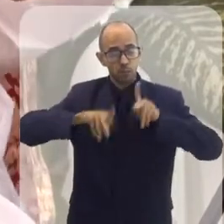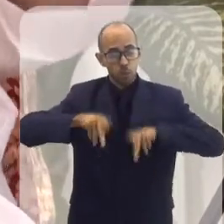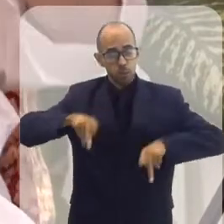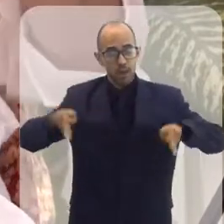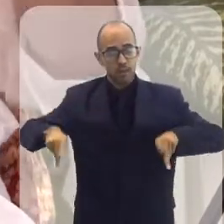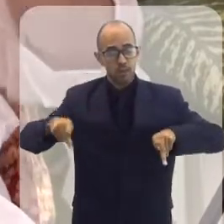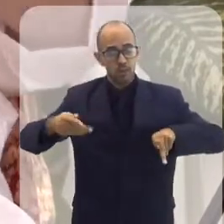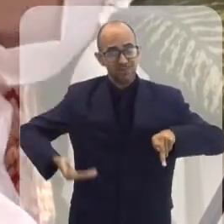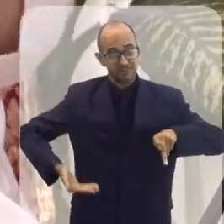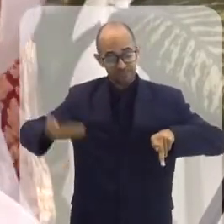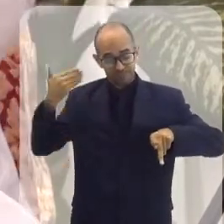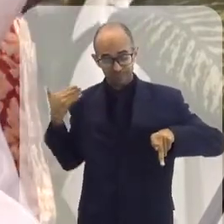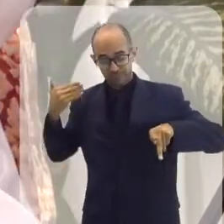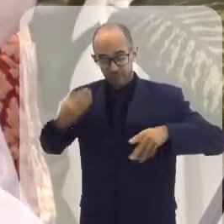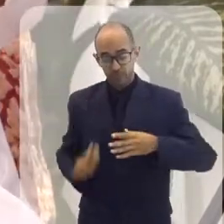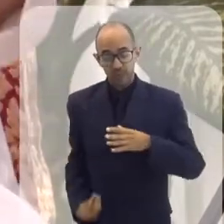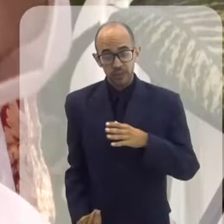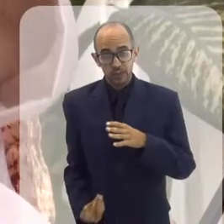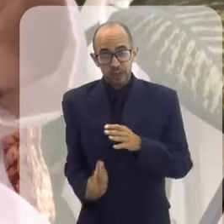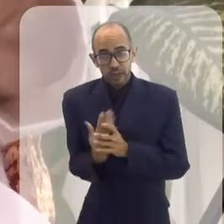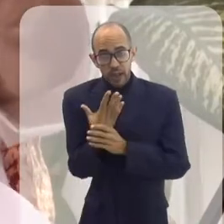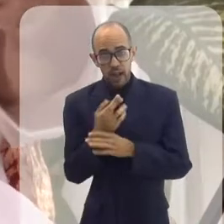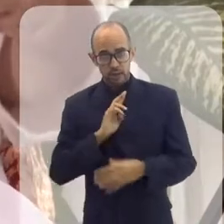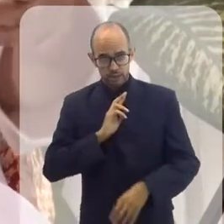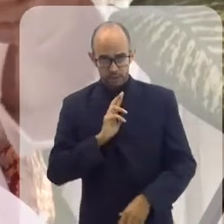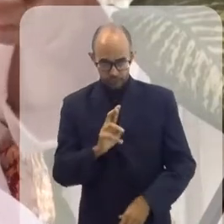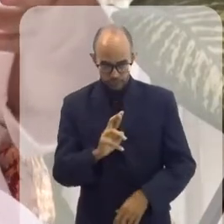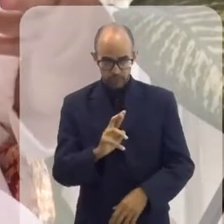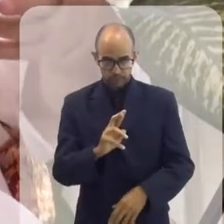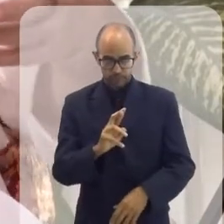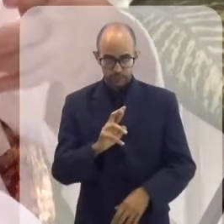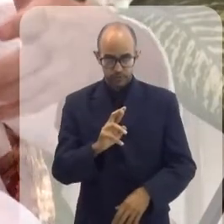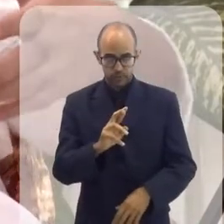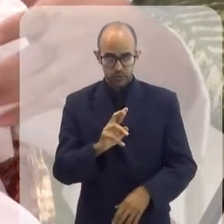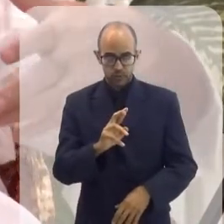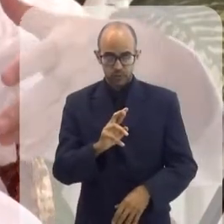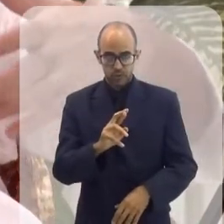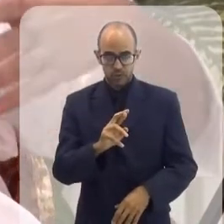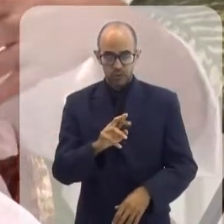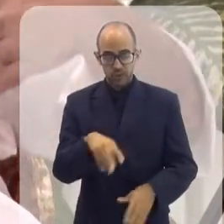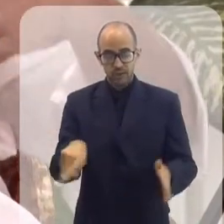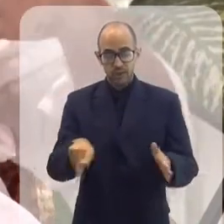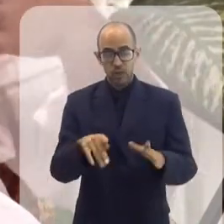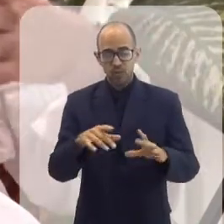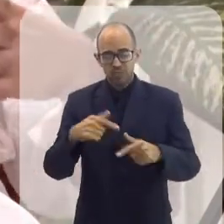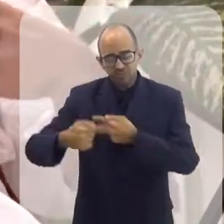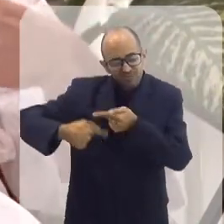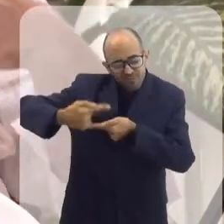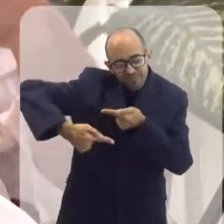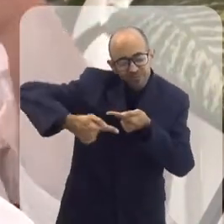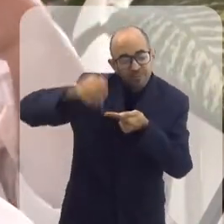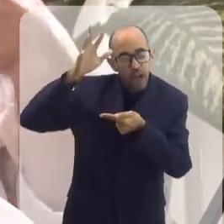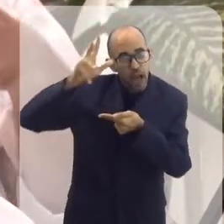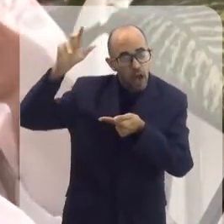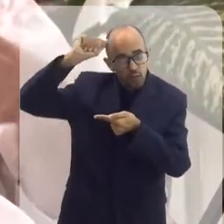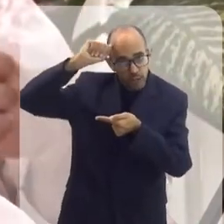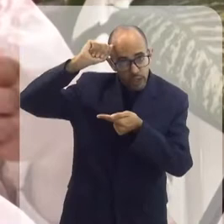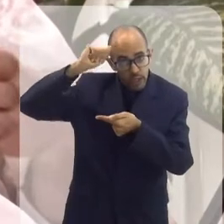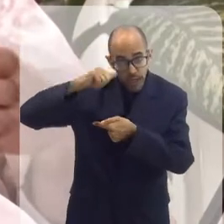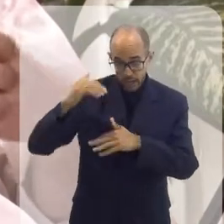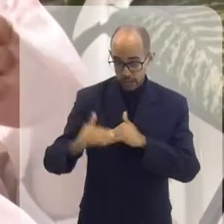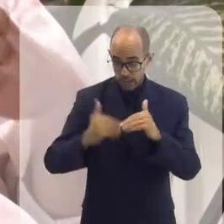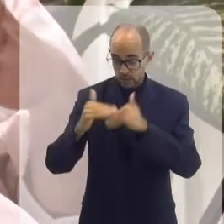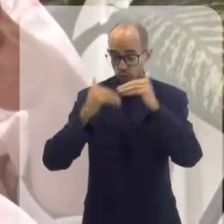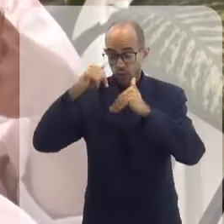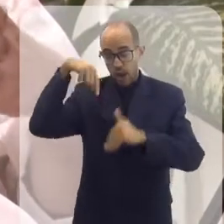povos e etnias dessas diversas matrizes africanas então a gente está falando de religiões que se constituíram